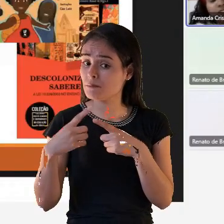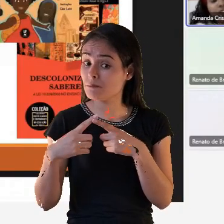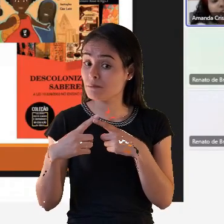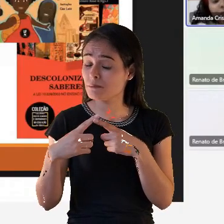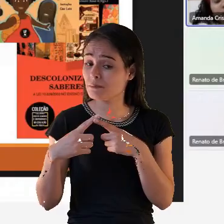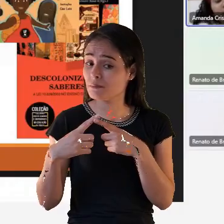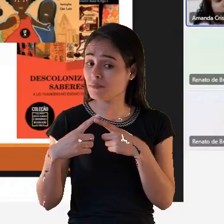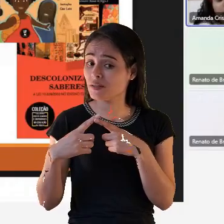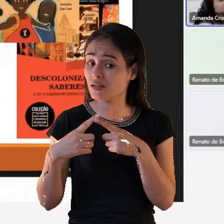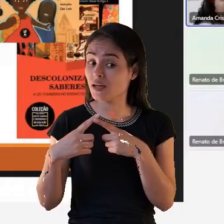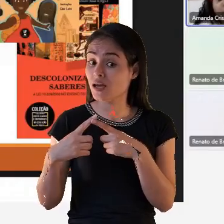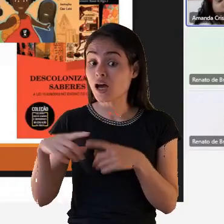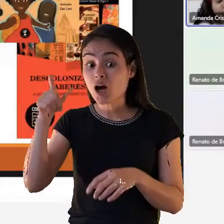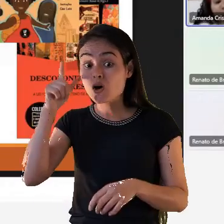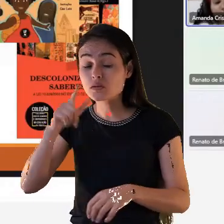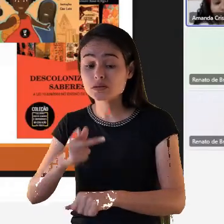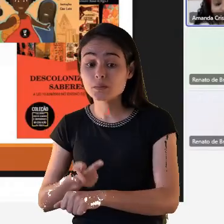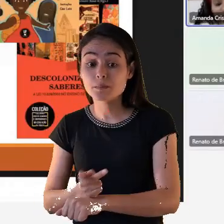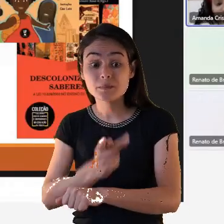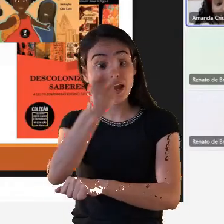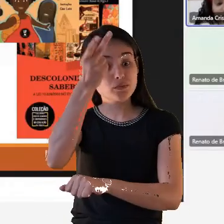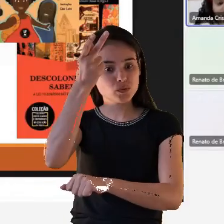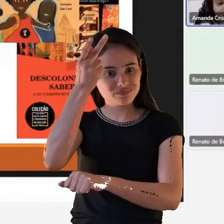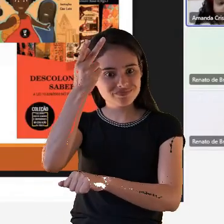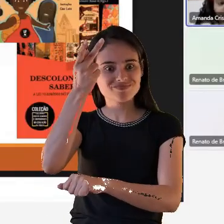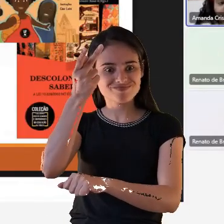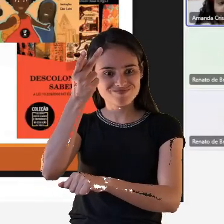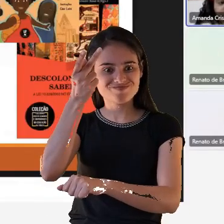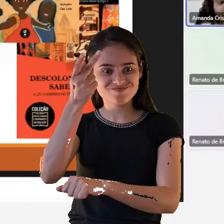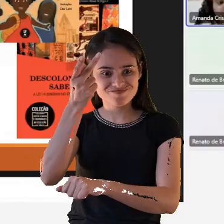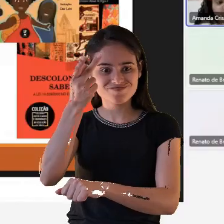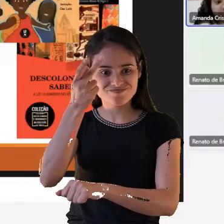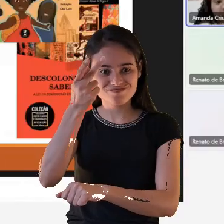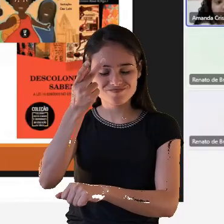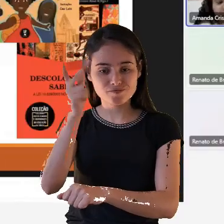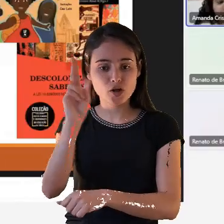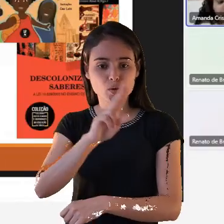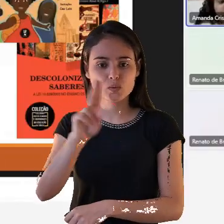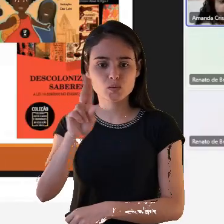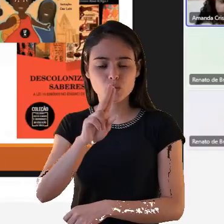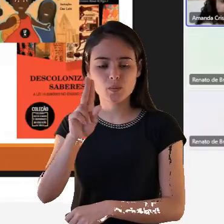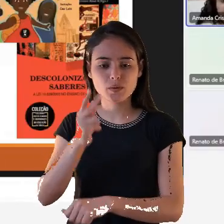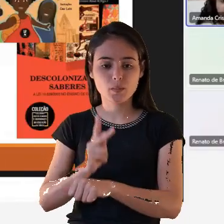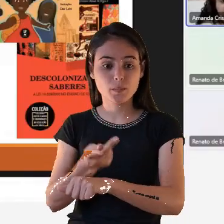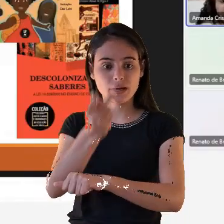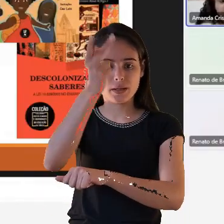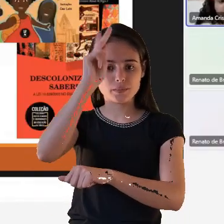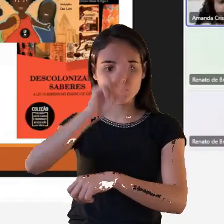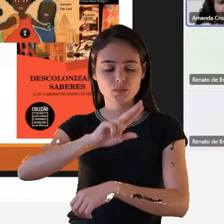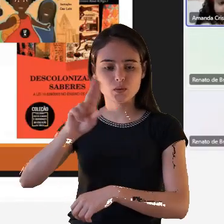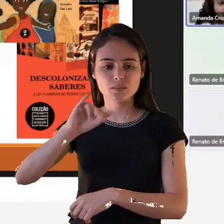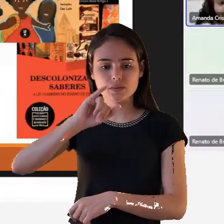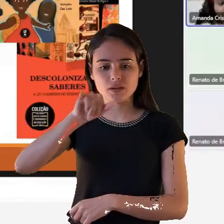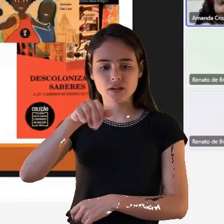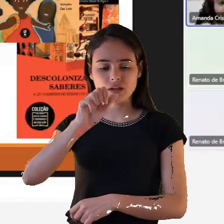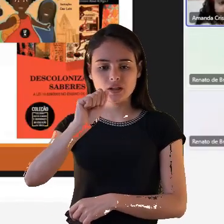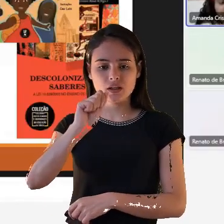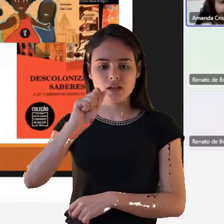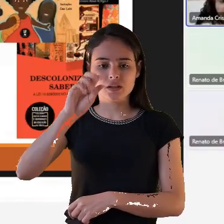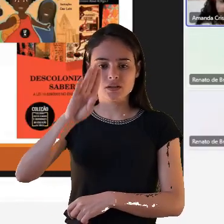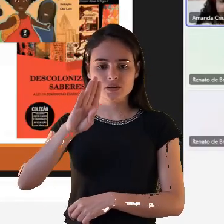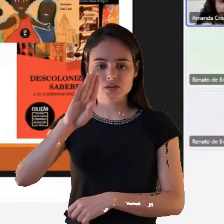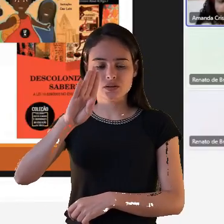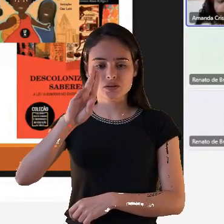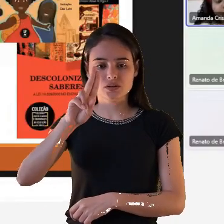ganhou Jabuti, né? Foi um livro que ganhou o prêmio Jabuti ano passado, então a Bárbara é uma escritora premiada também,